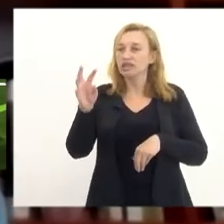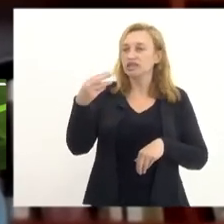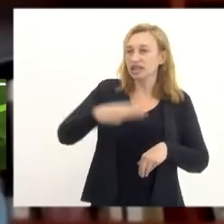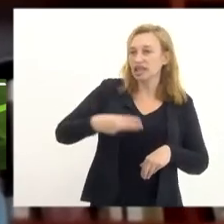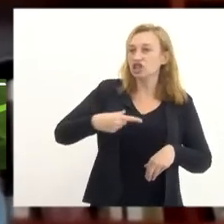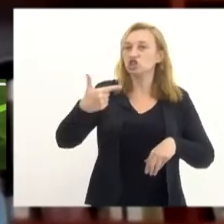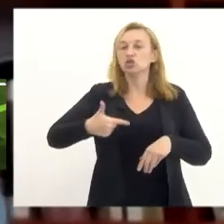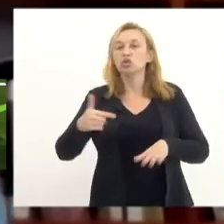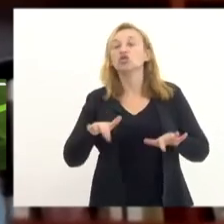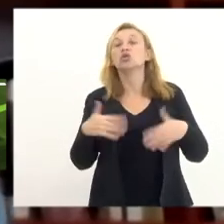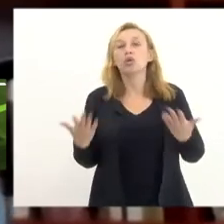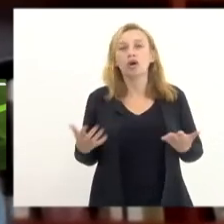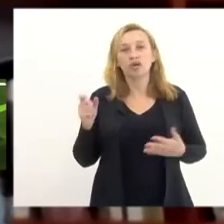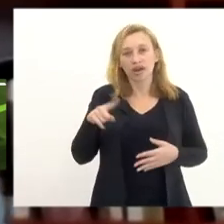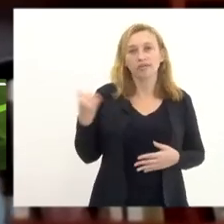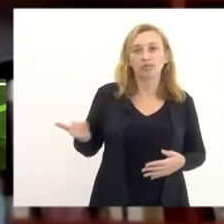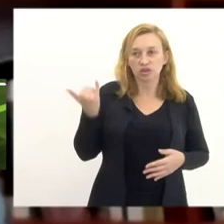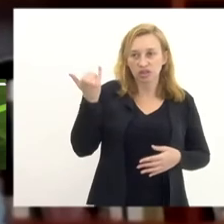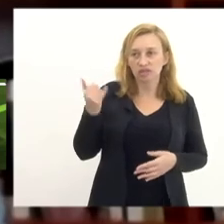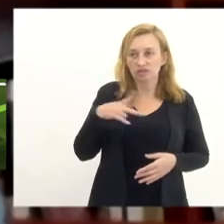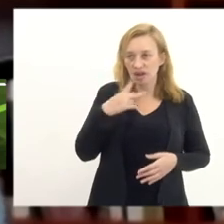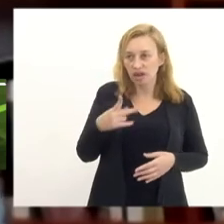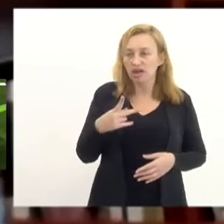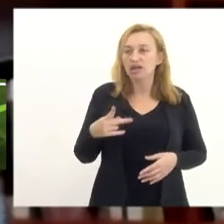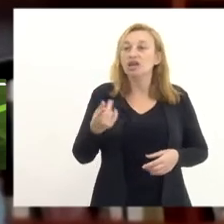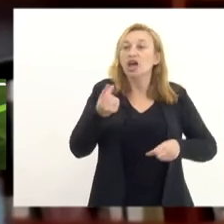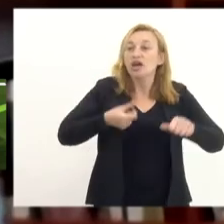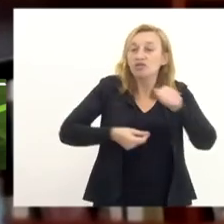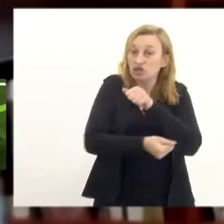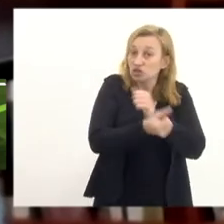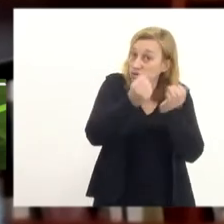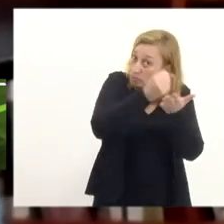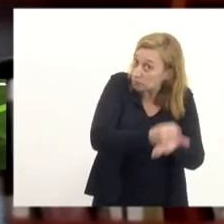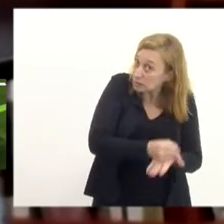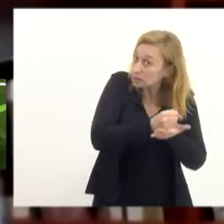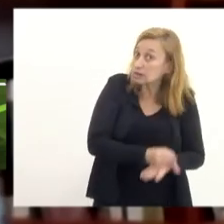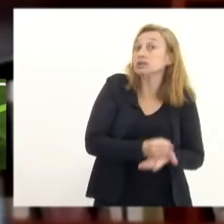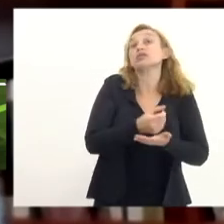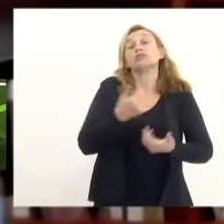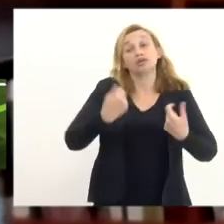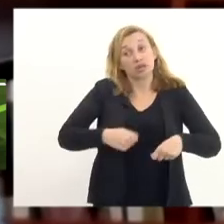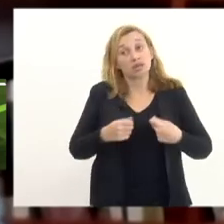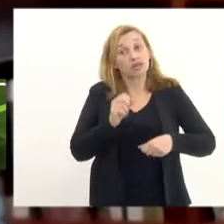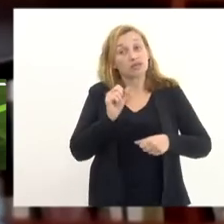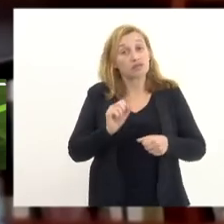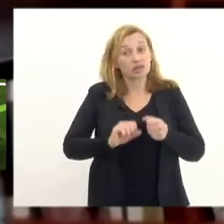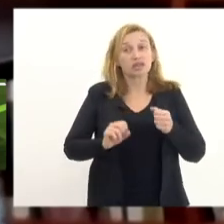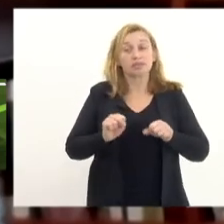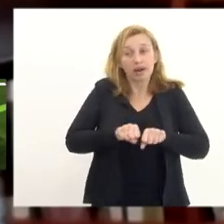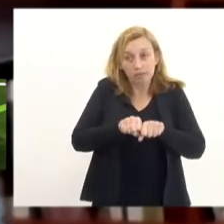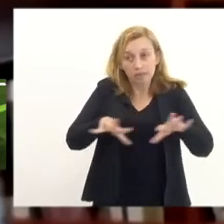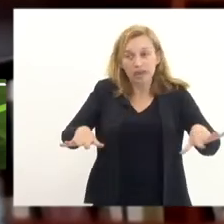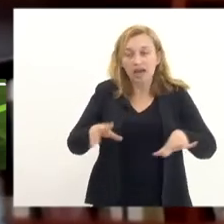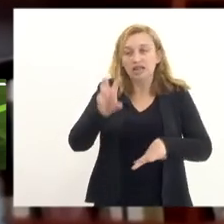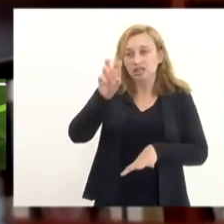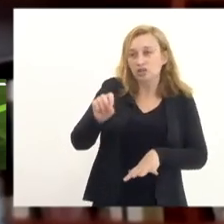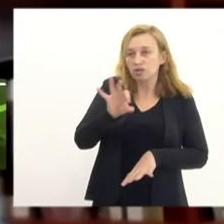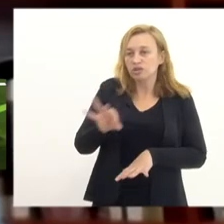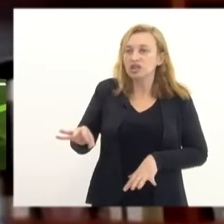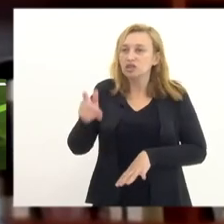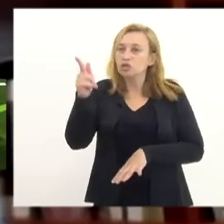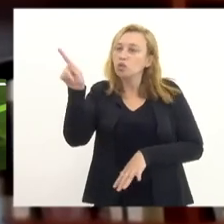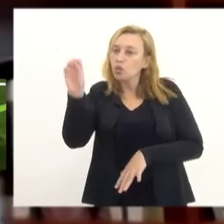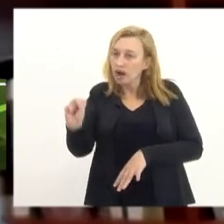Quer dizer, que eu acho que isso é importante e é um investimento pesado que precisa fazer para a gente estar ampliando. Hoje, 50% do gás